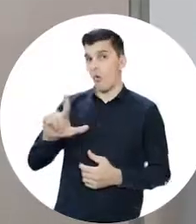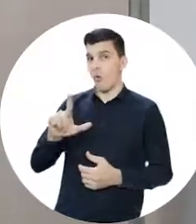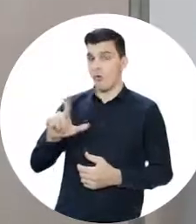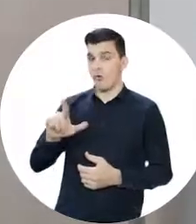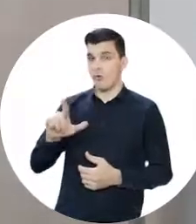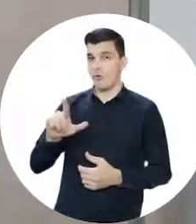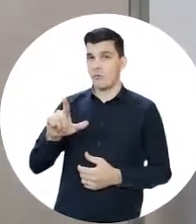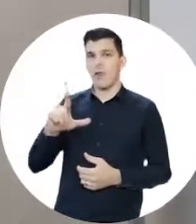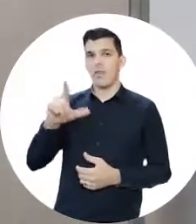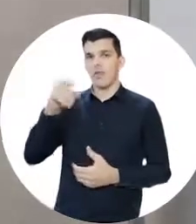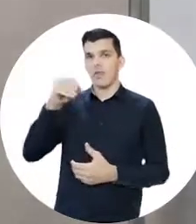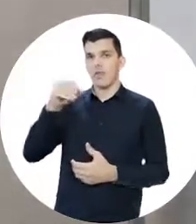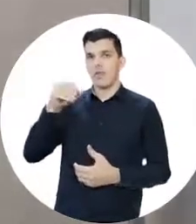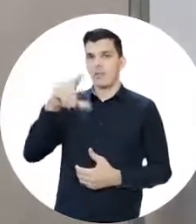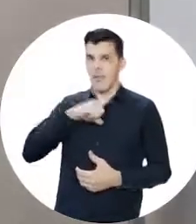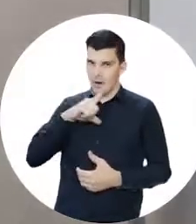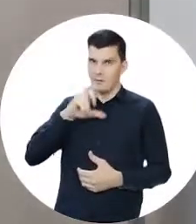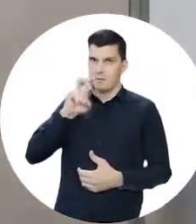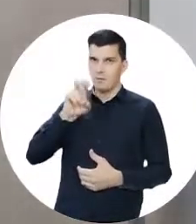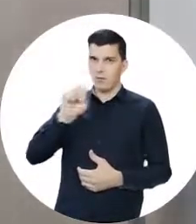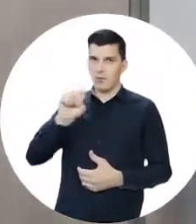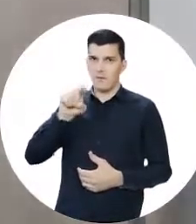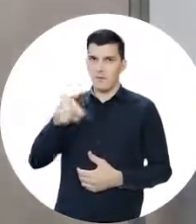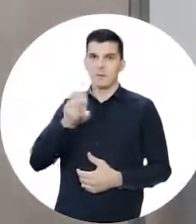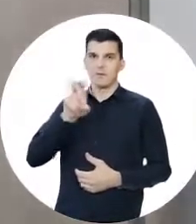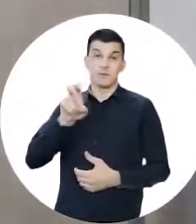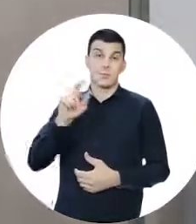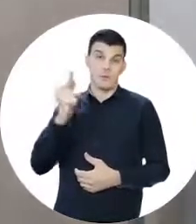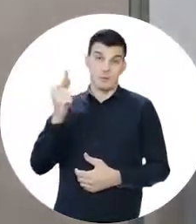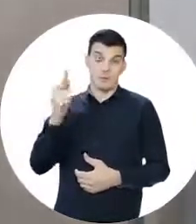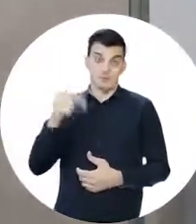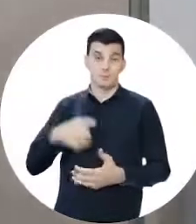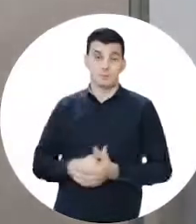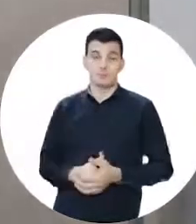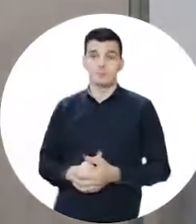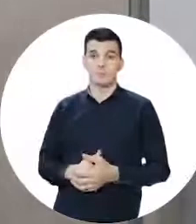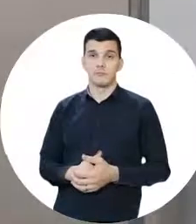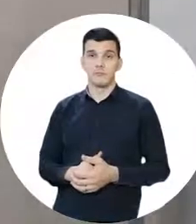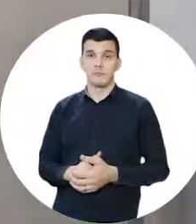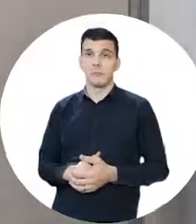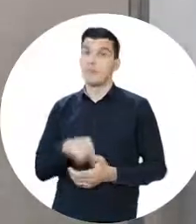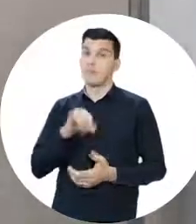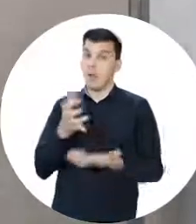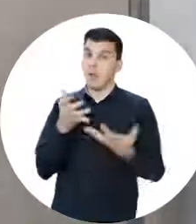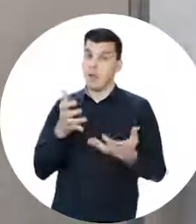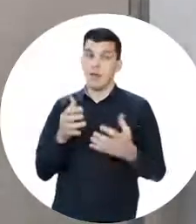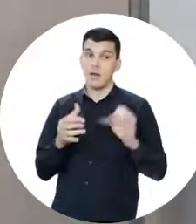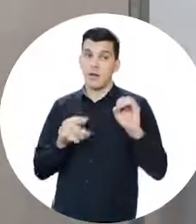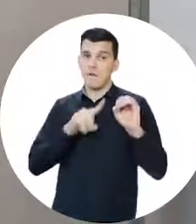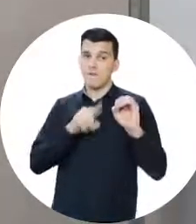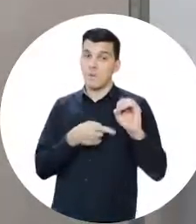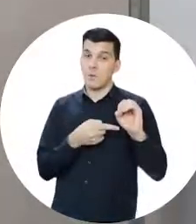NaCl tem 58,5 gramas. Se eu quero